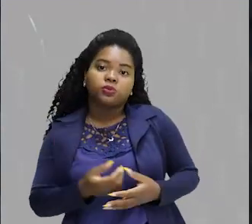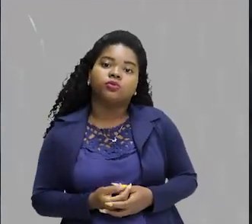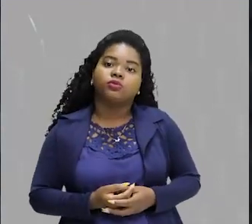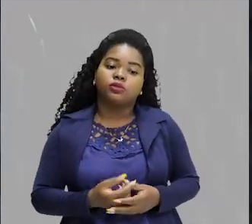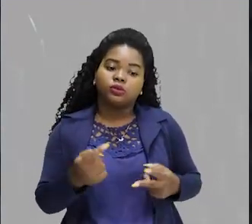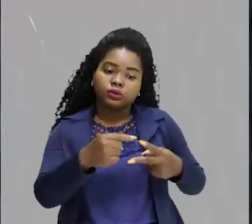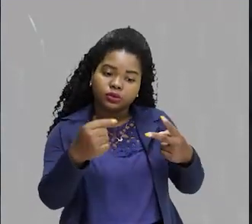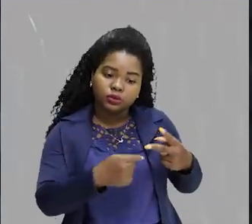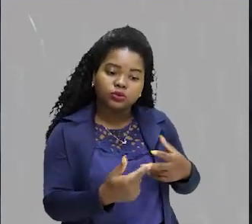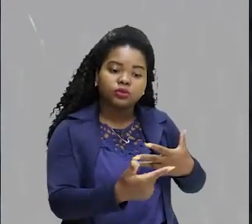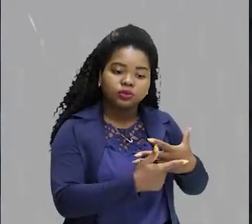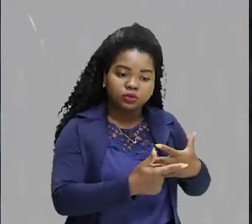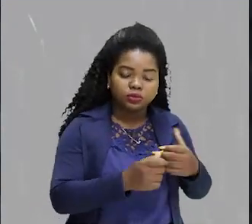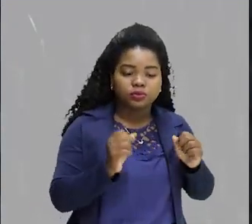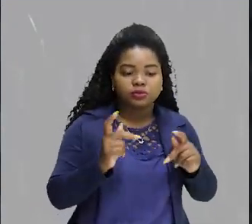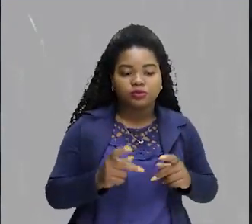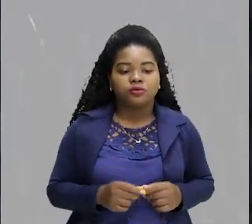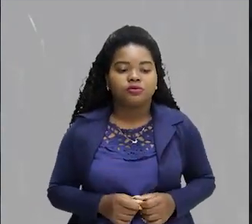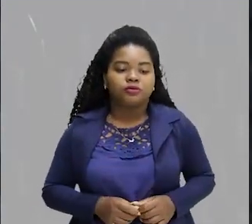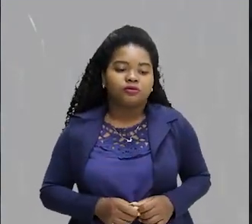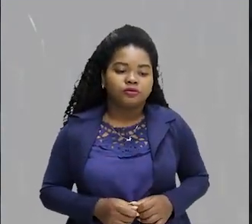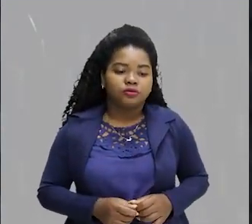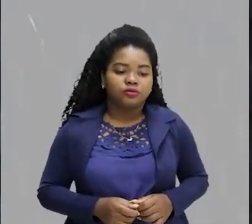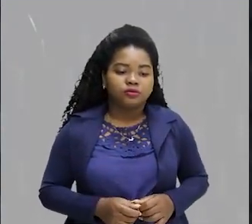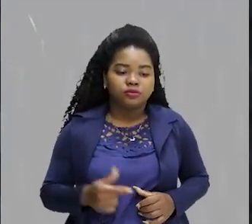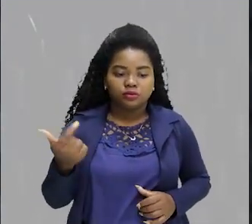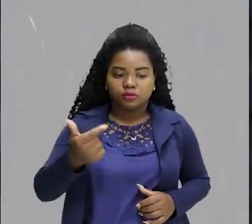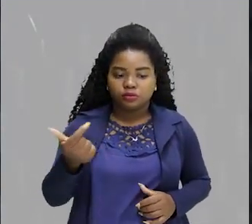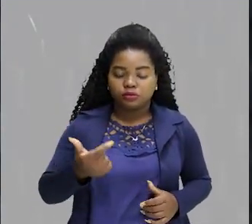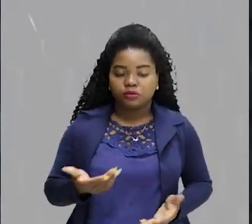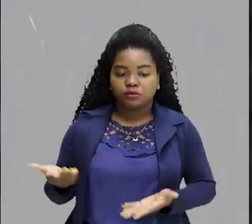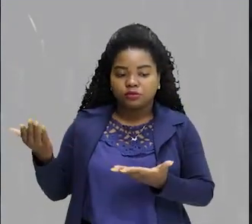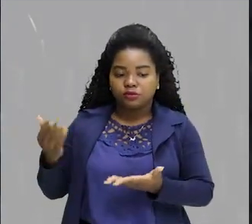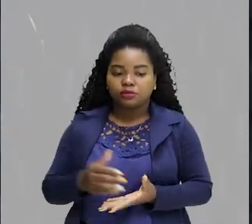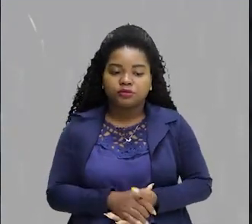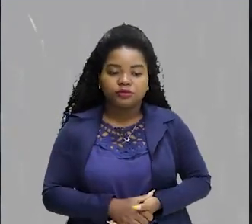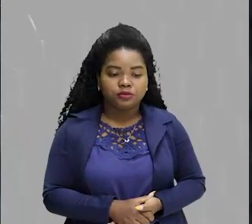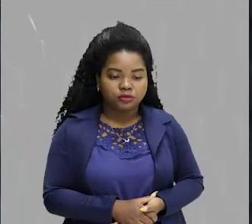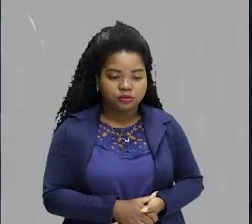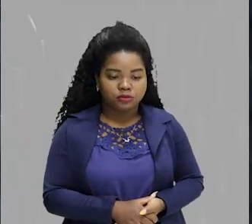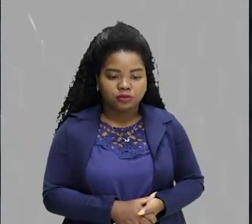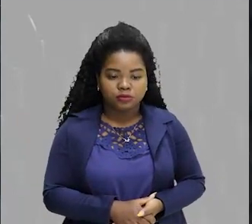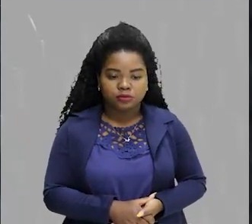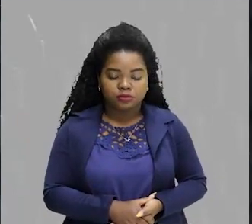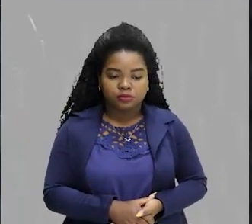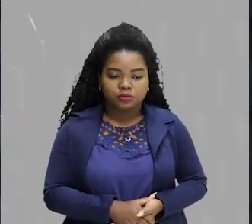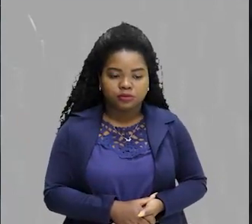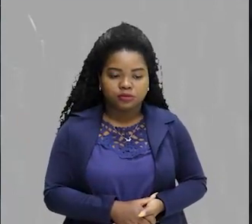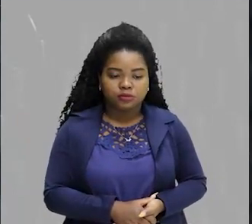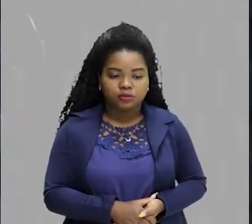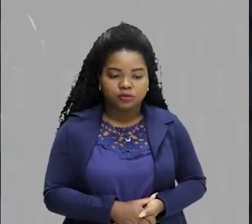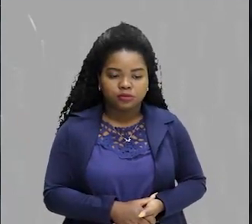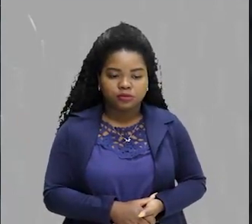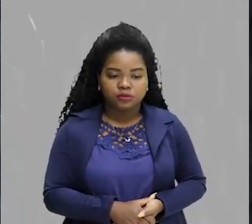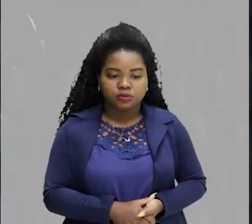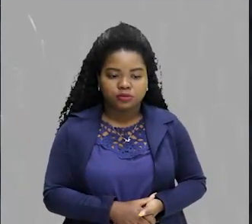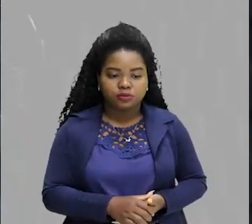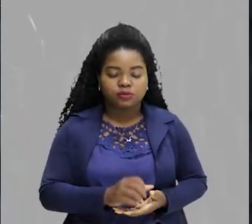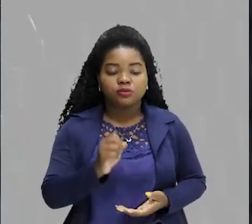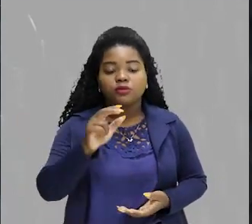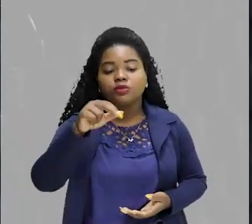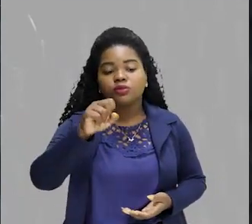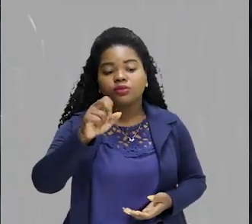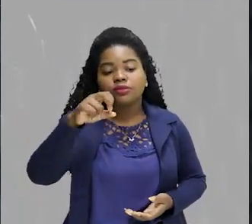para as duas traduções em diferentes contextos. Susan wasn't a student last year. A